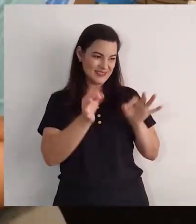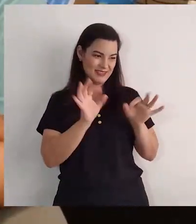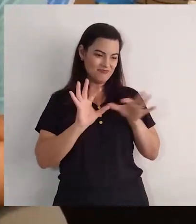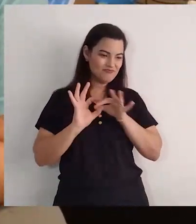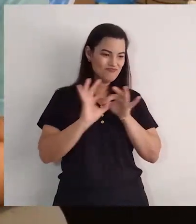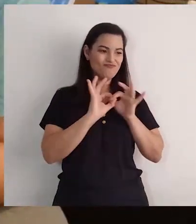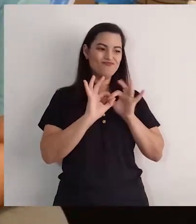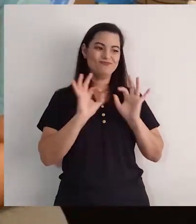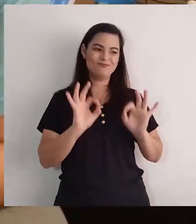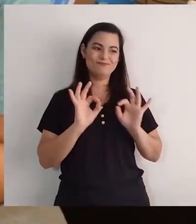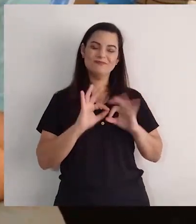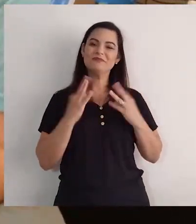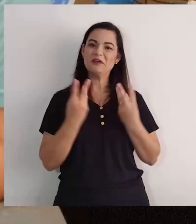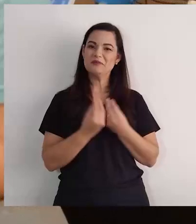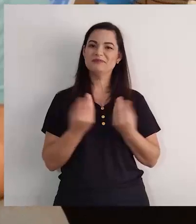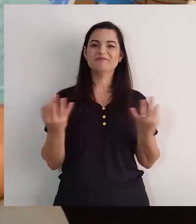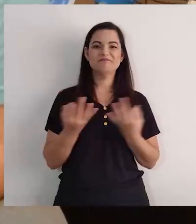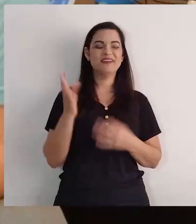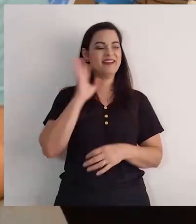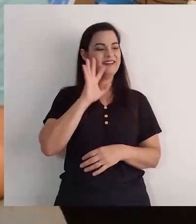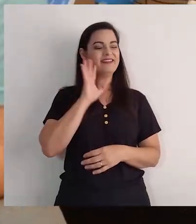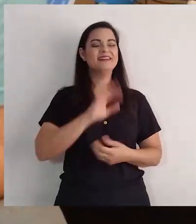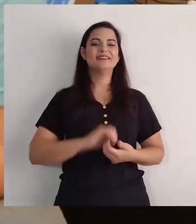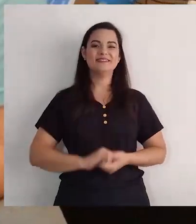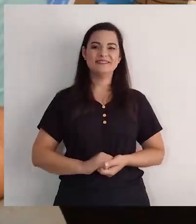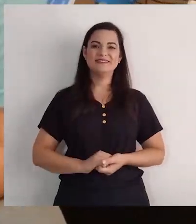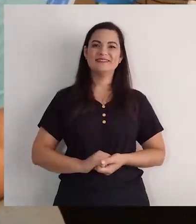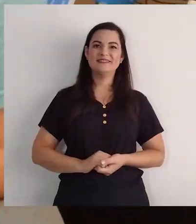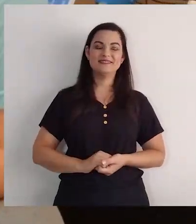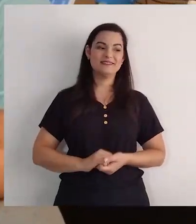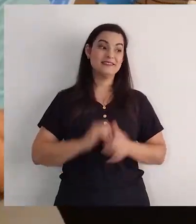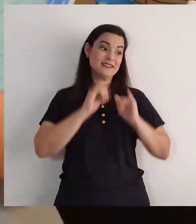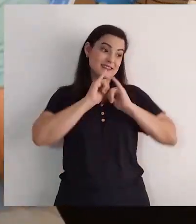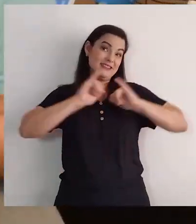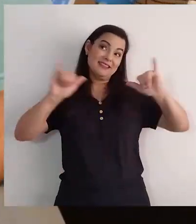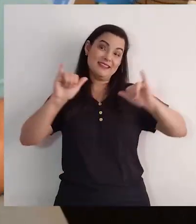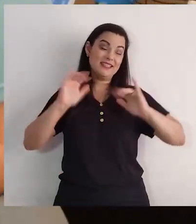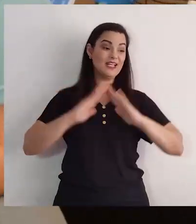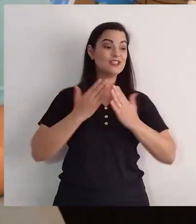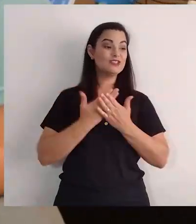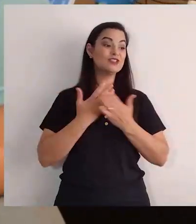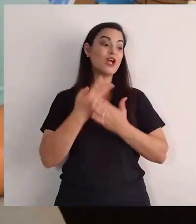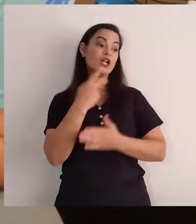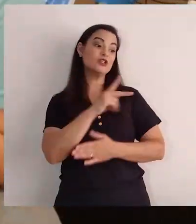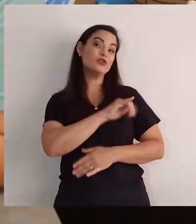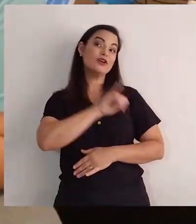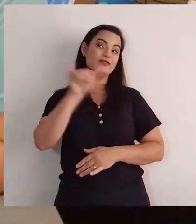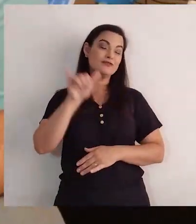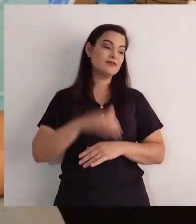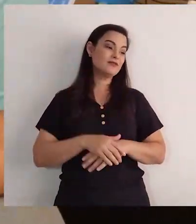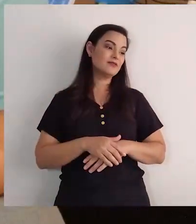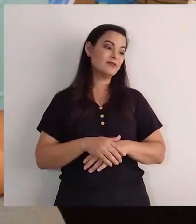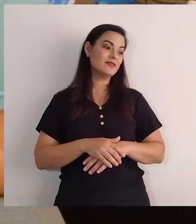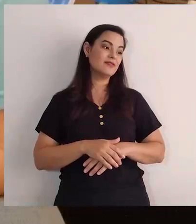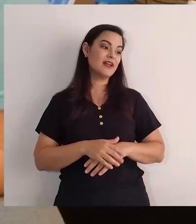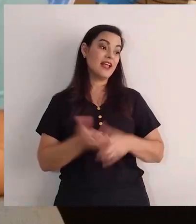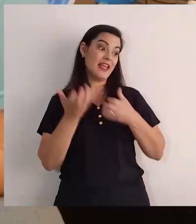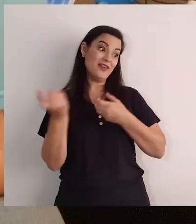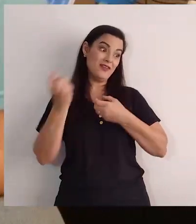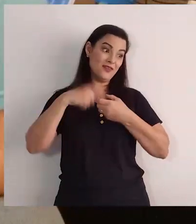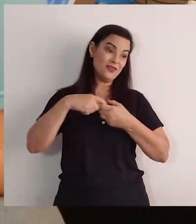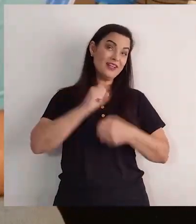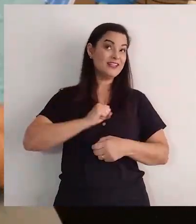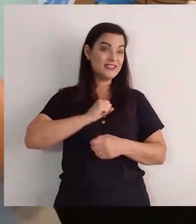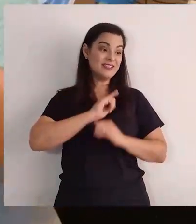Vocês sempre estão bem unidos ali em família e isso é muito legal. Uhum. Deixa um recado pro pessoal da sua escola, fala, ó, logo, logo eu tô voltando, tô